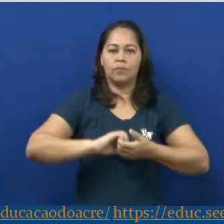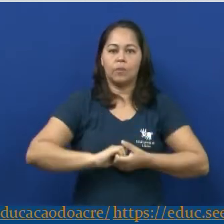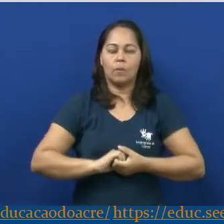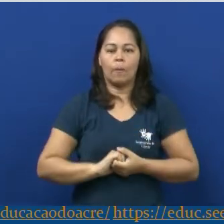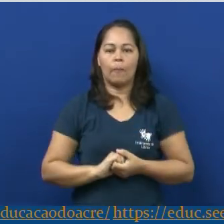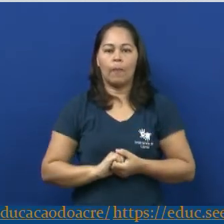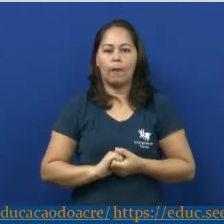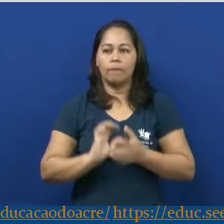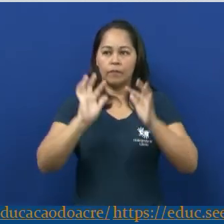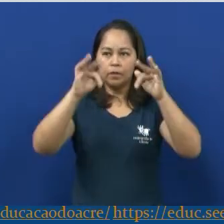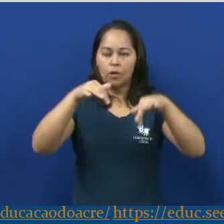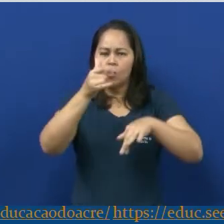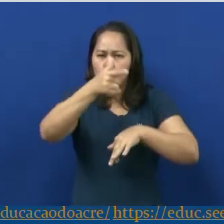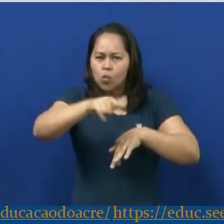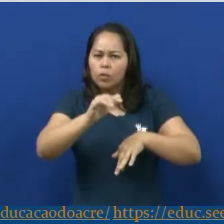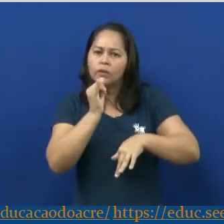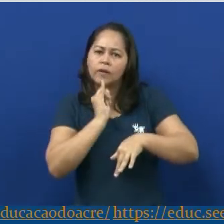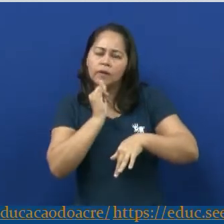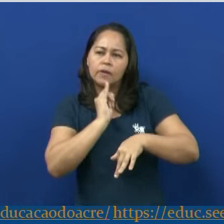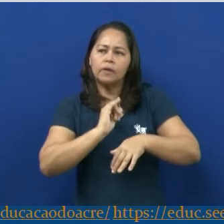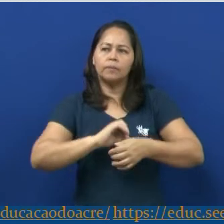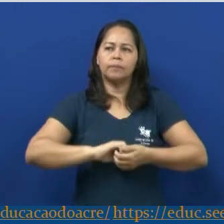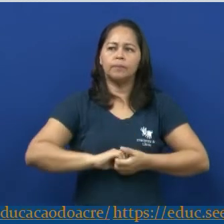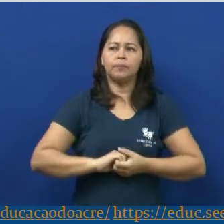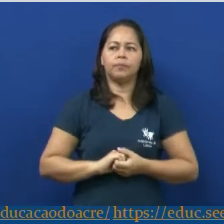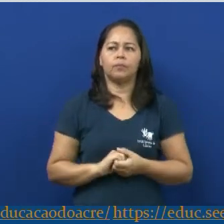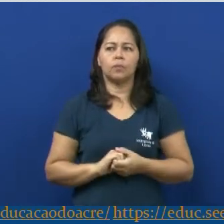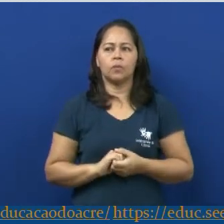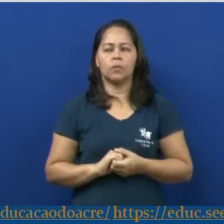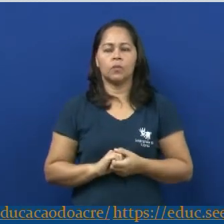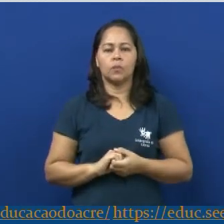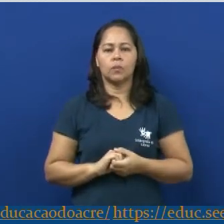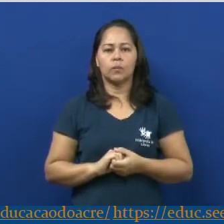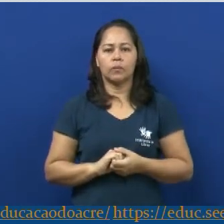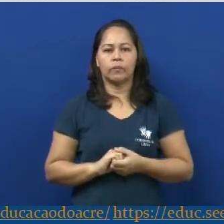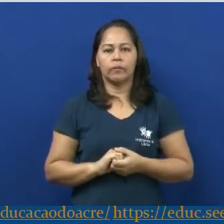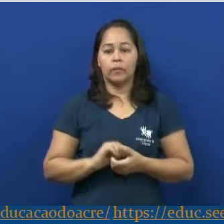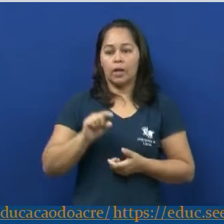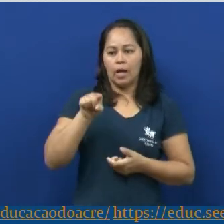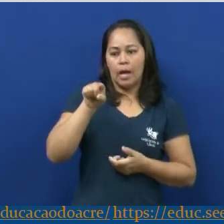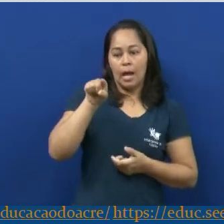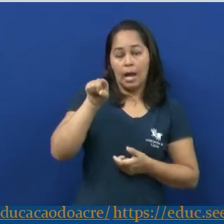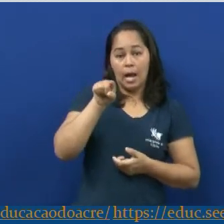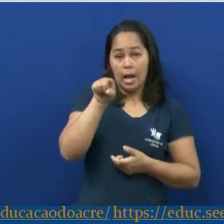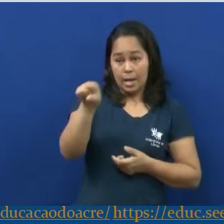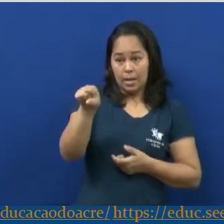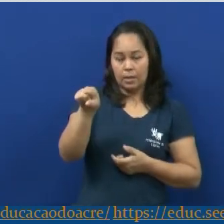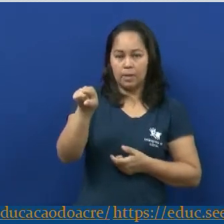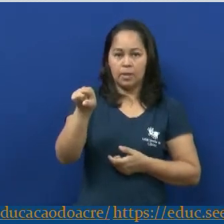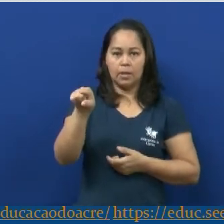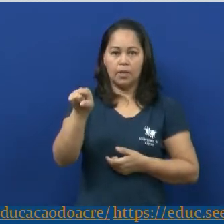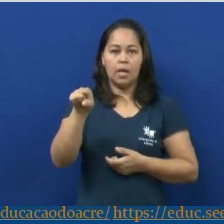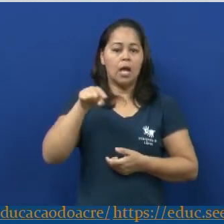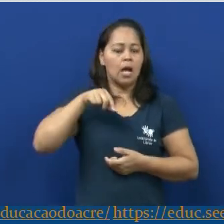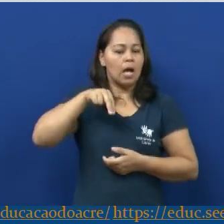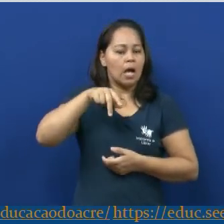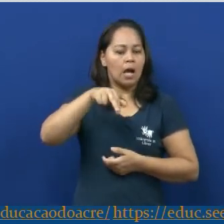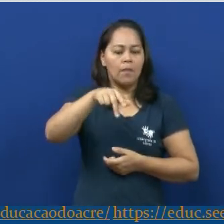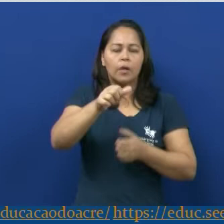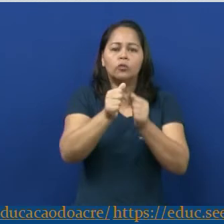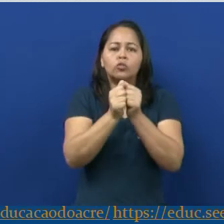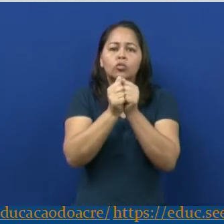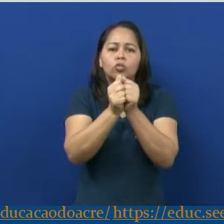o outro exemplo bem hard rock together olha eles caminharam juntos